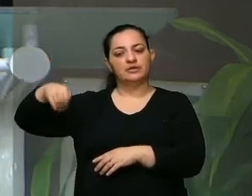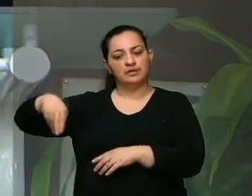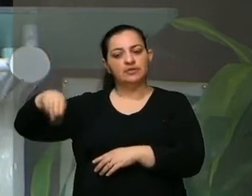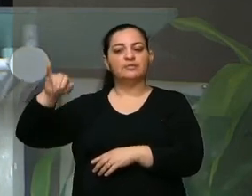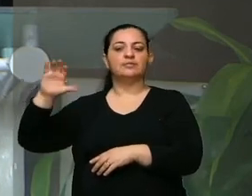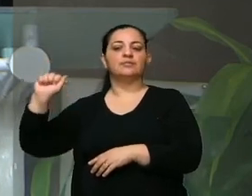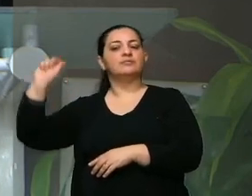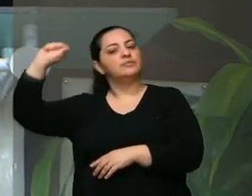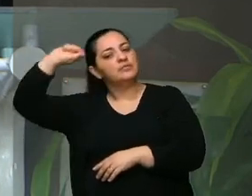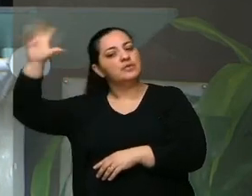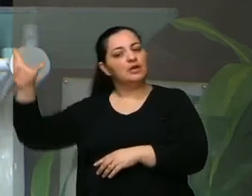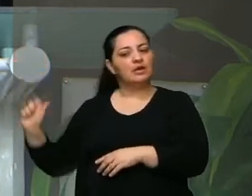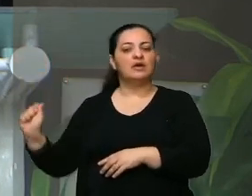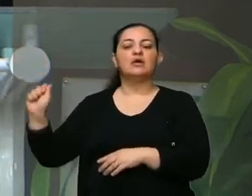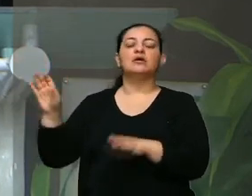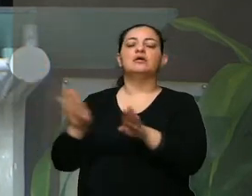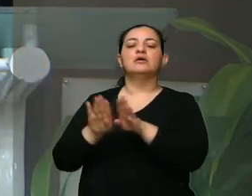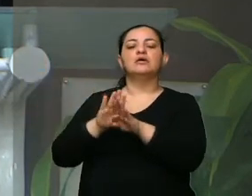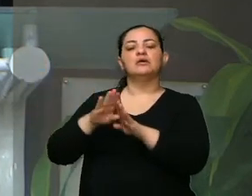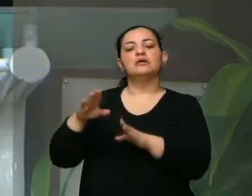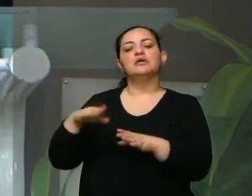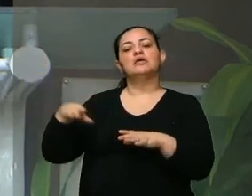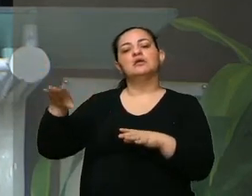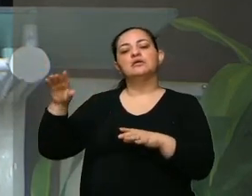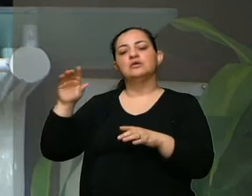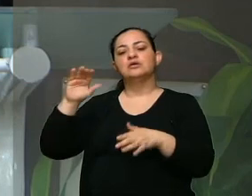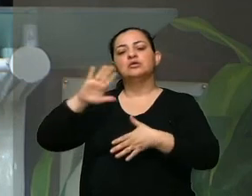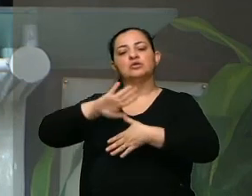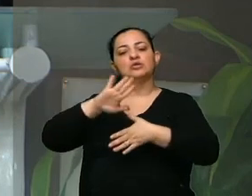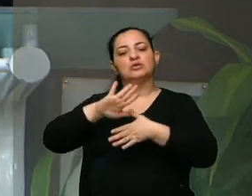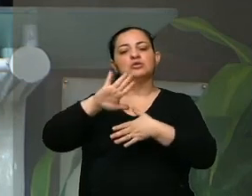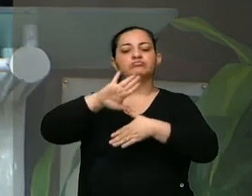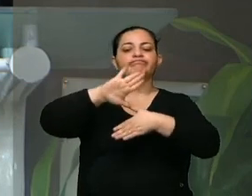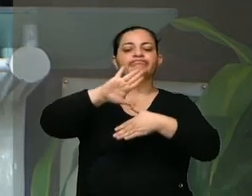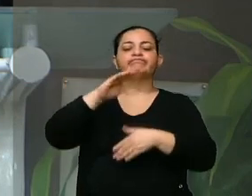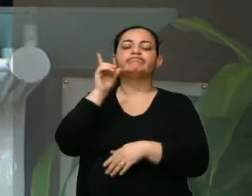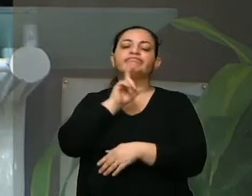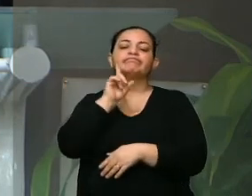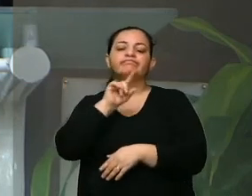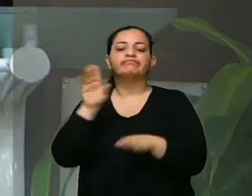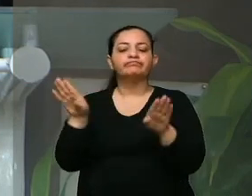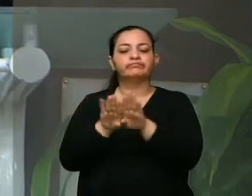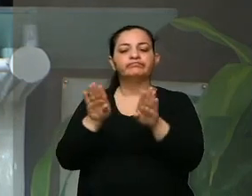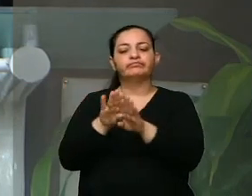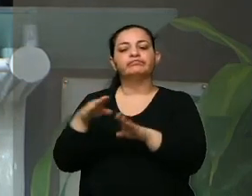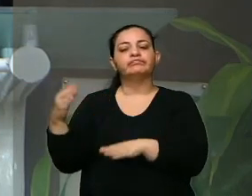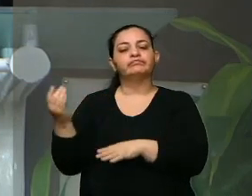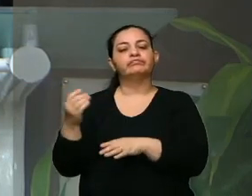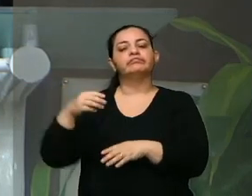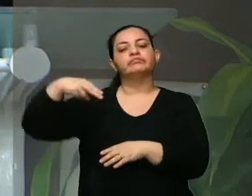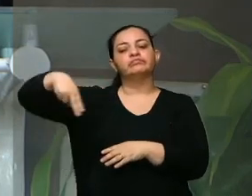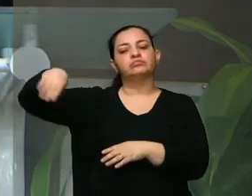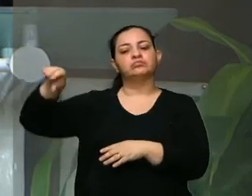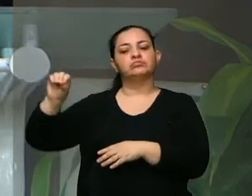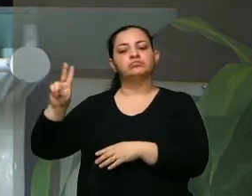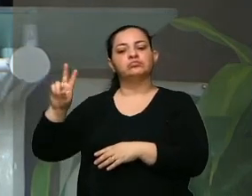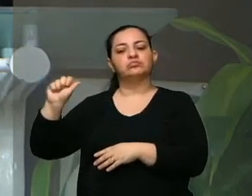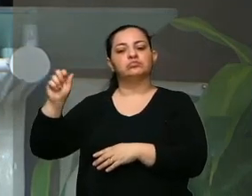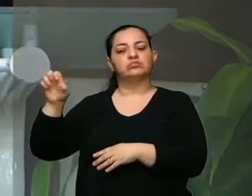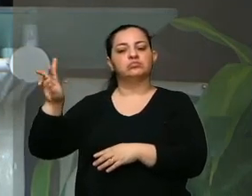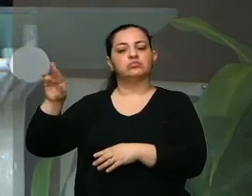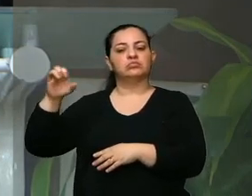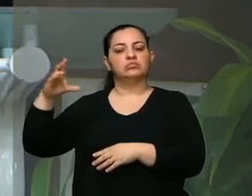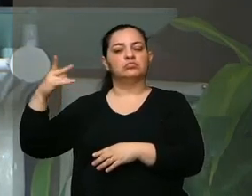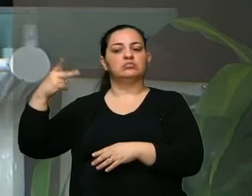coronel freitas dallas estados unidos e nova erechim assim que deus abençoe o